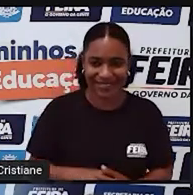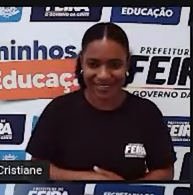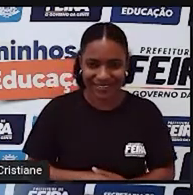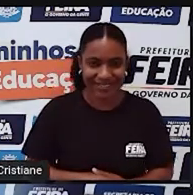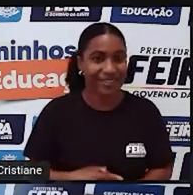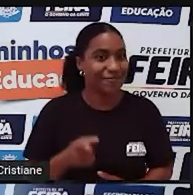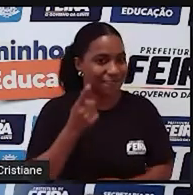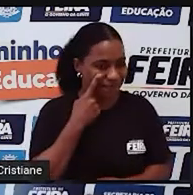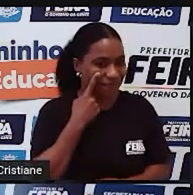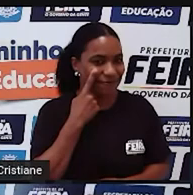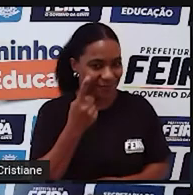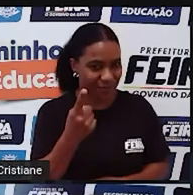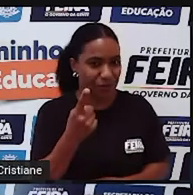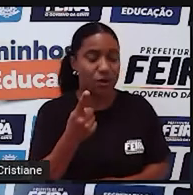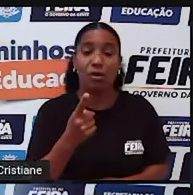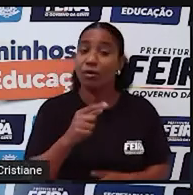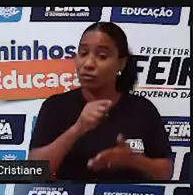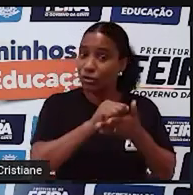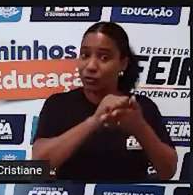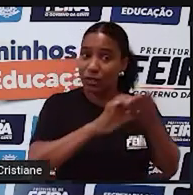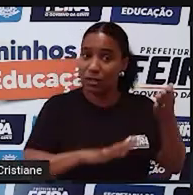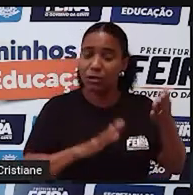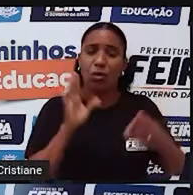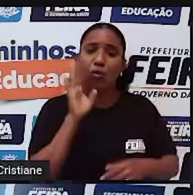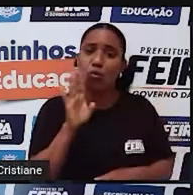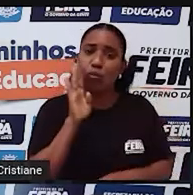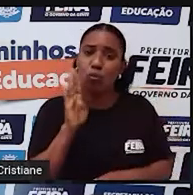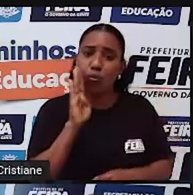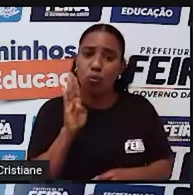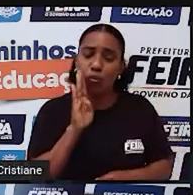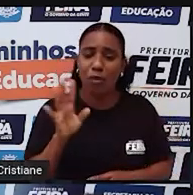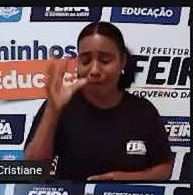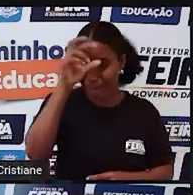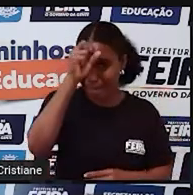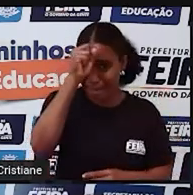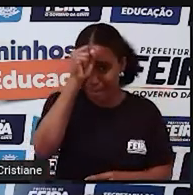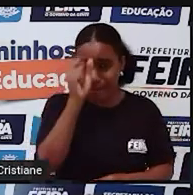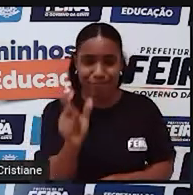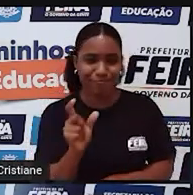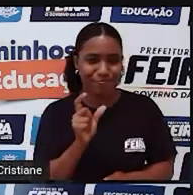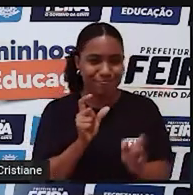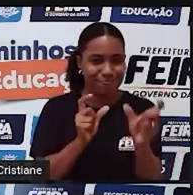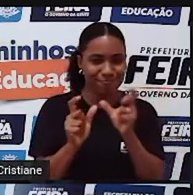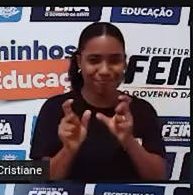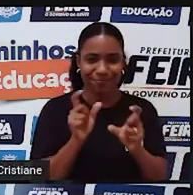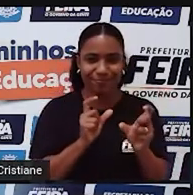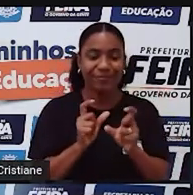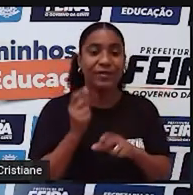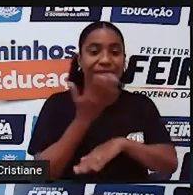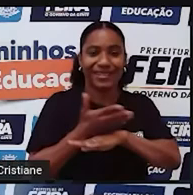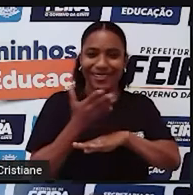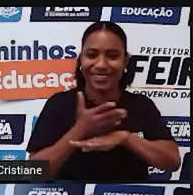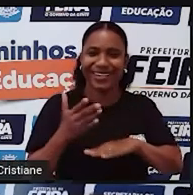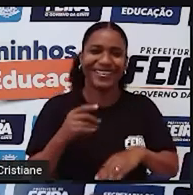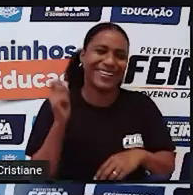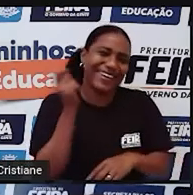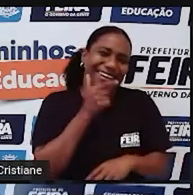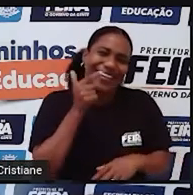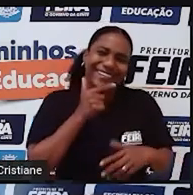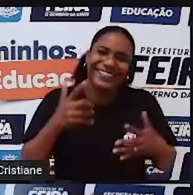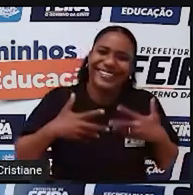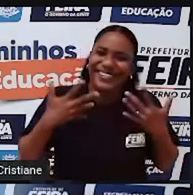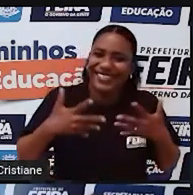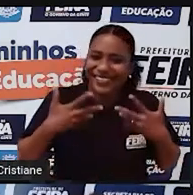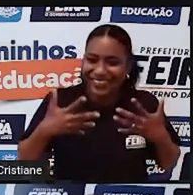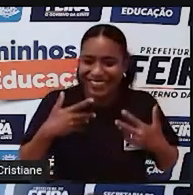Estão vendo como é uma atividade legal? Além de você ampliar o seu vocabulário, praticar, você também se diverte. Eu estou aqui me